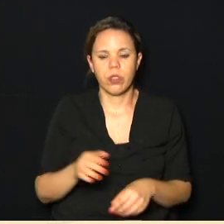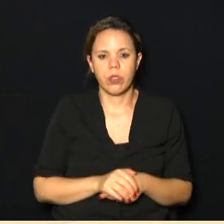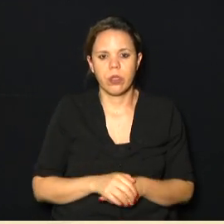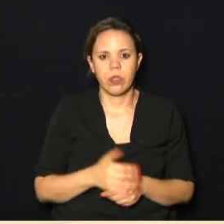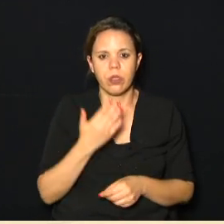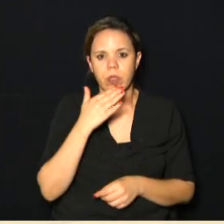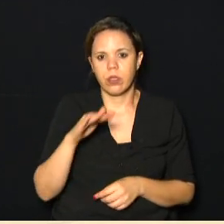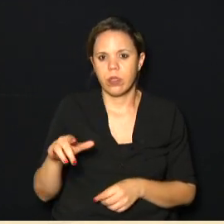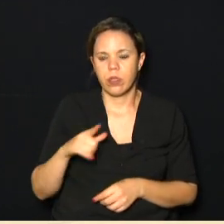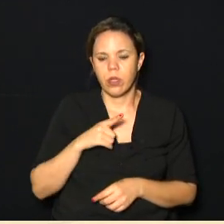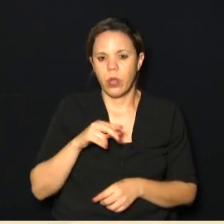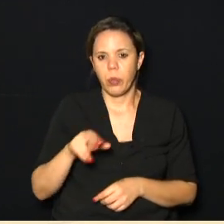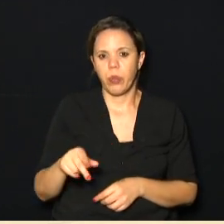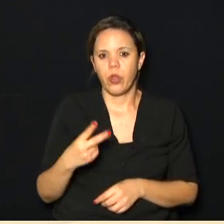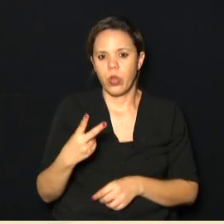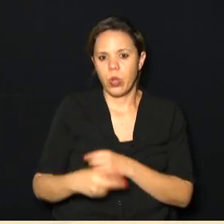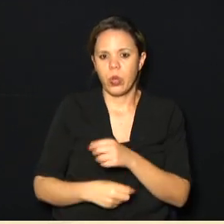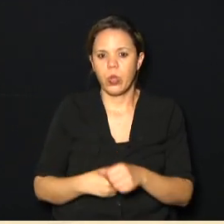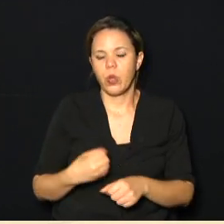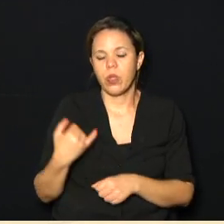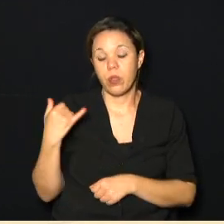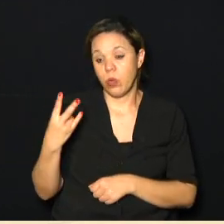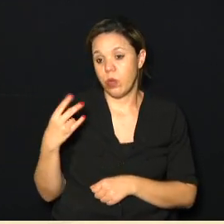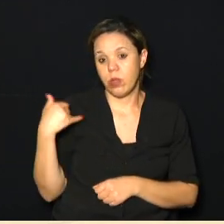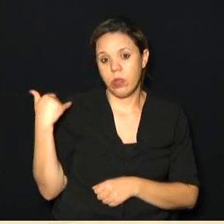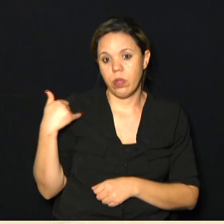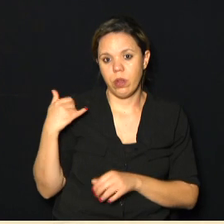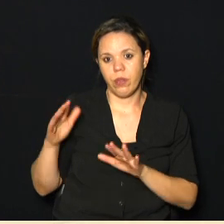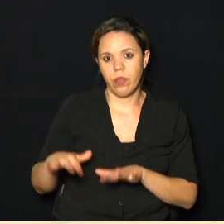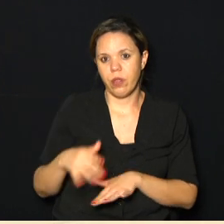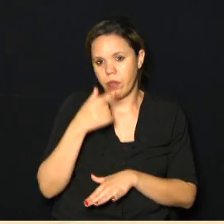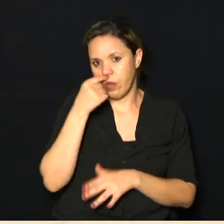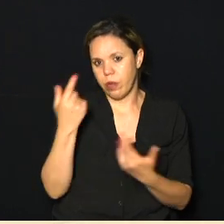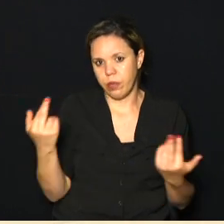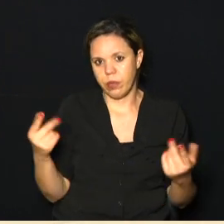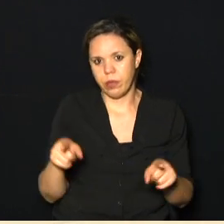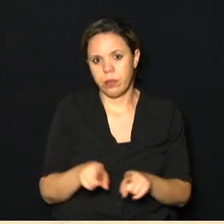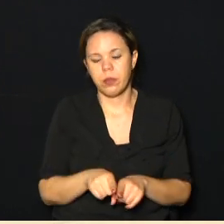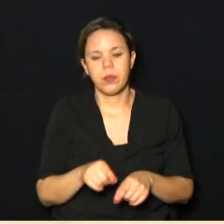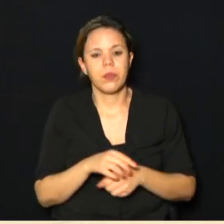essa criancinha tem um irmão de 2 anos e às vezes pode ficar resfriado também?